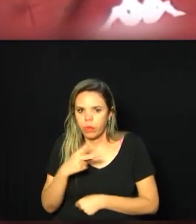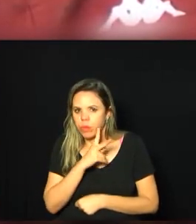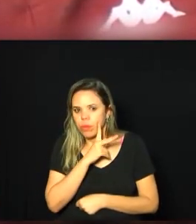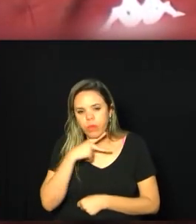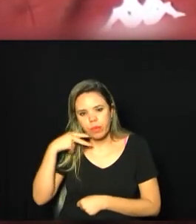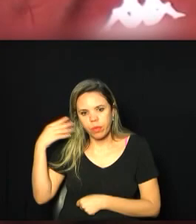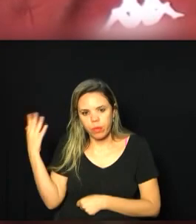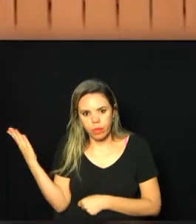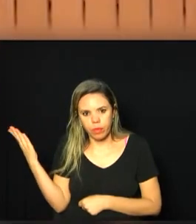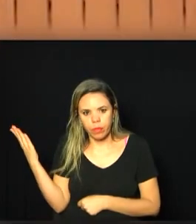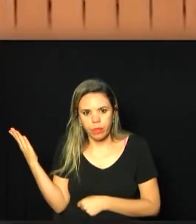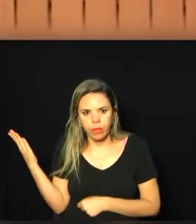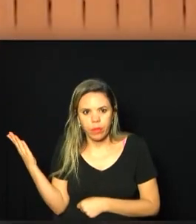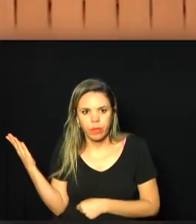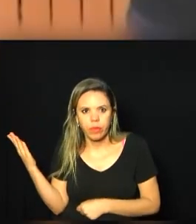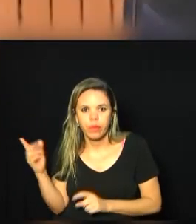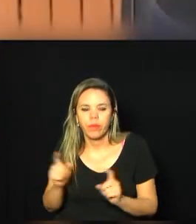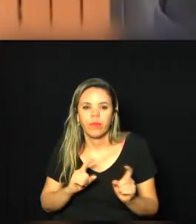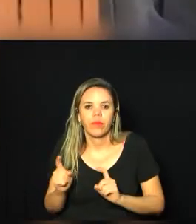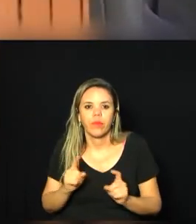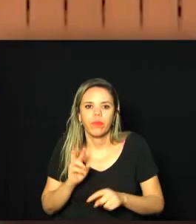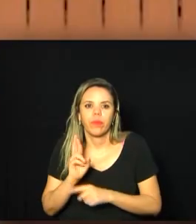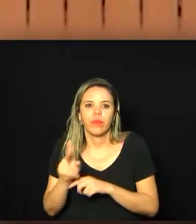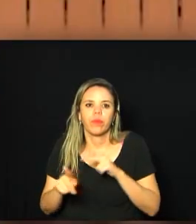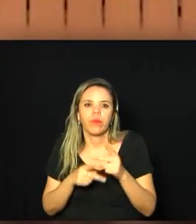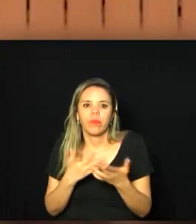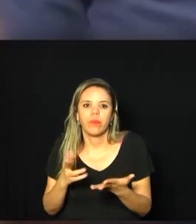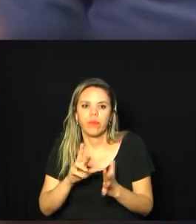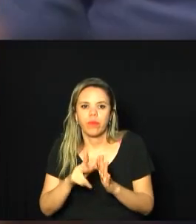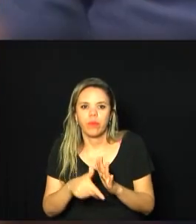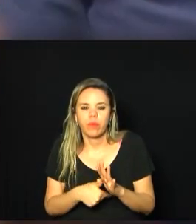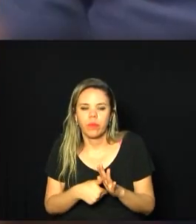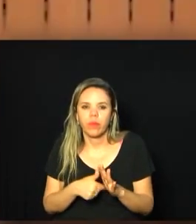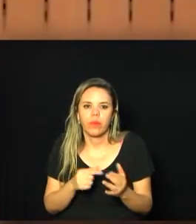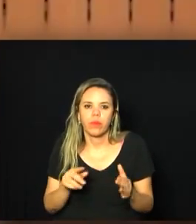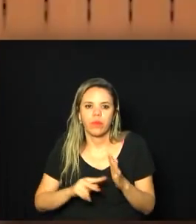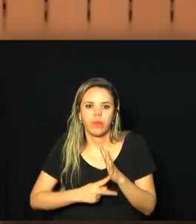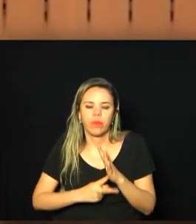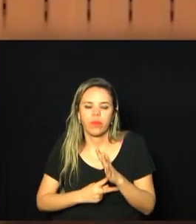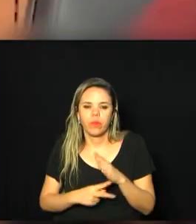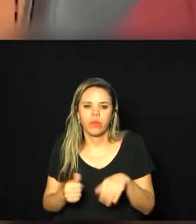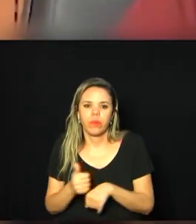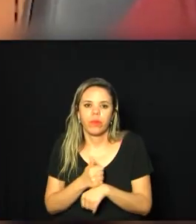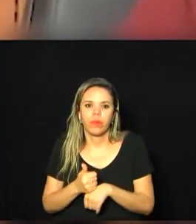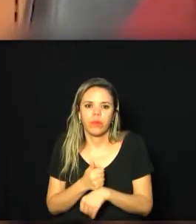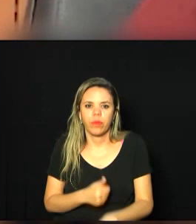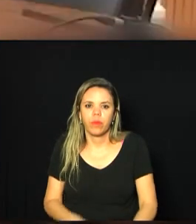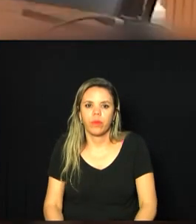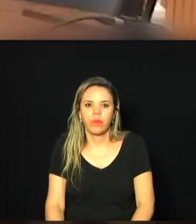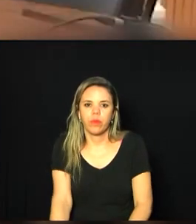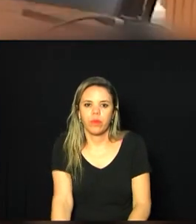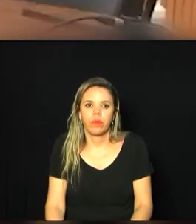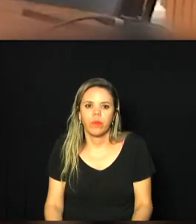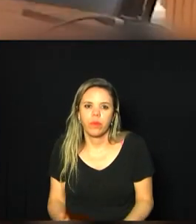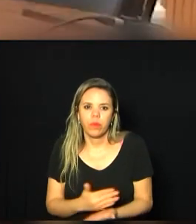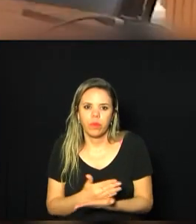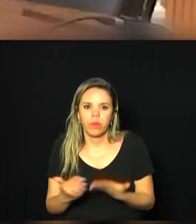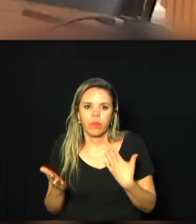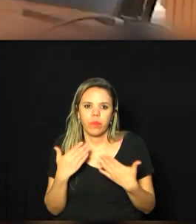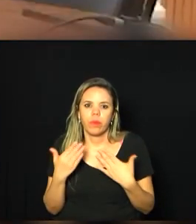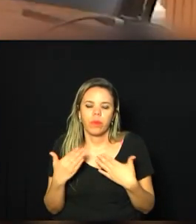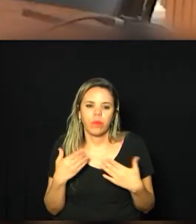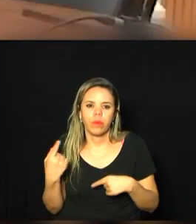vereador Permínio Monteiro, reuniu representantes de diversos sindicatos da categoria. Eles iniciaram os